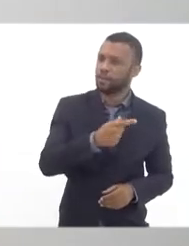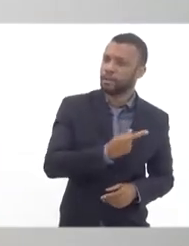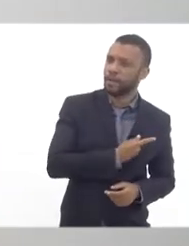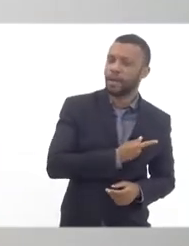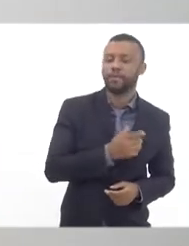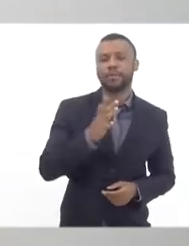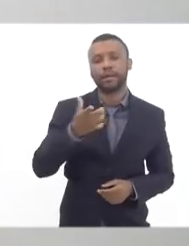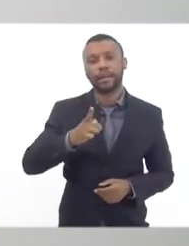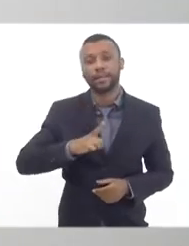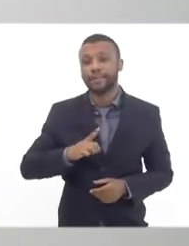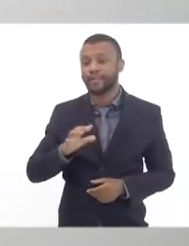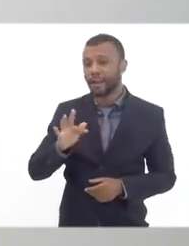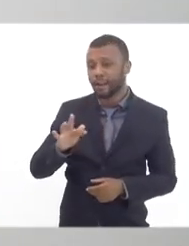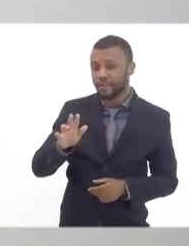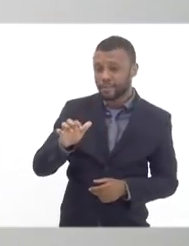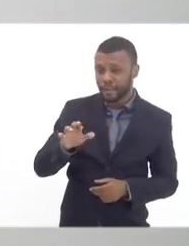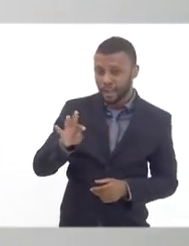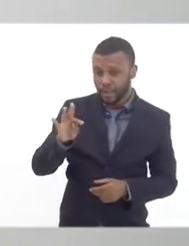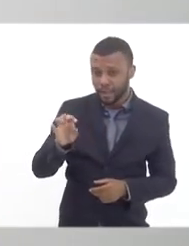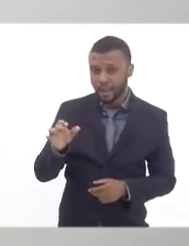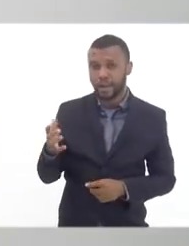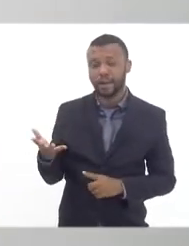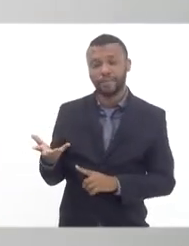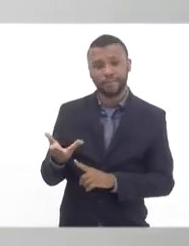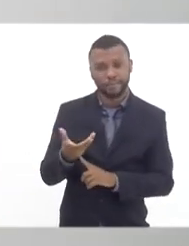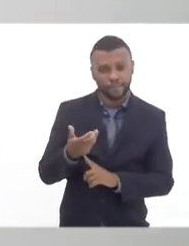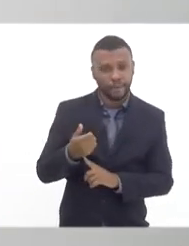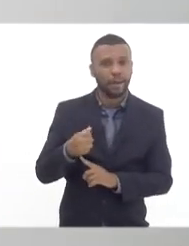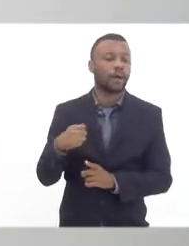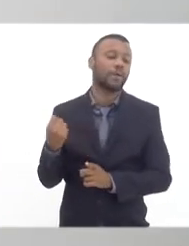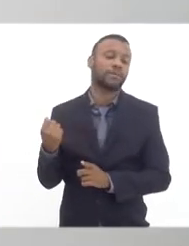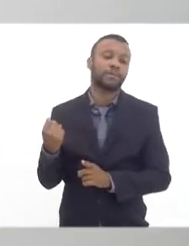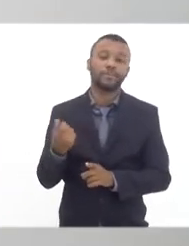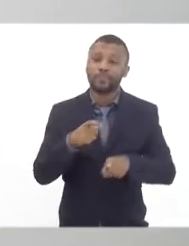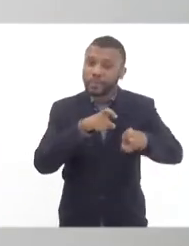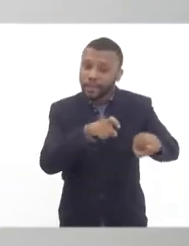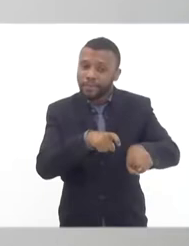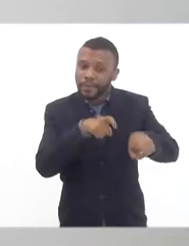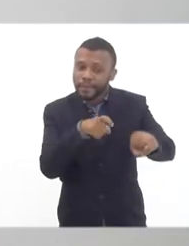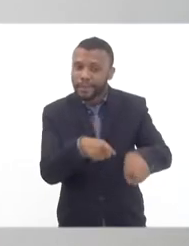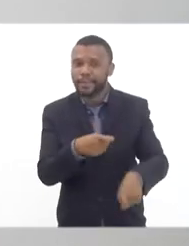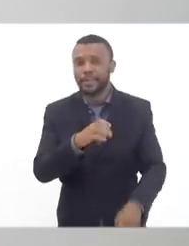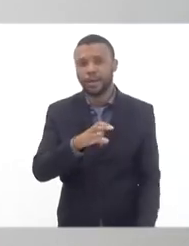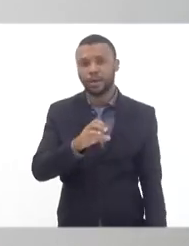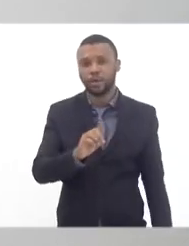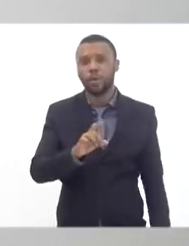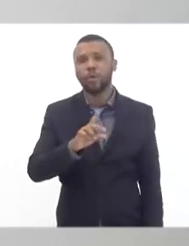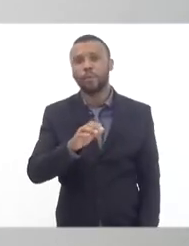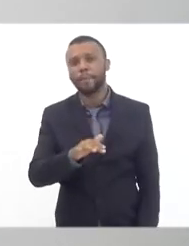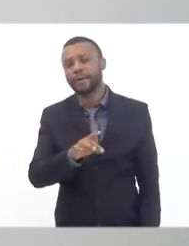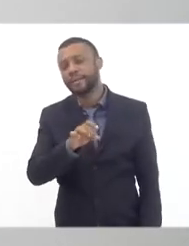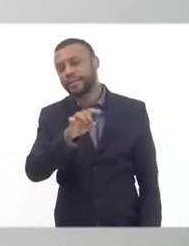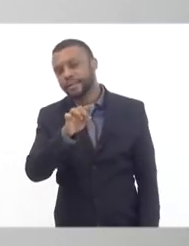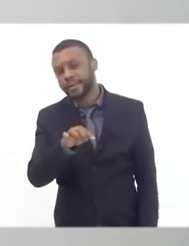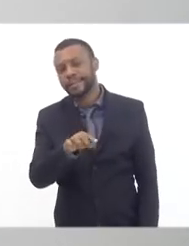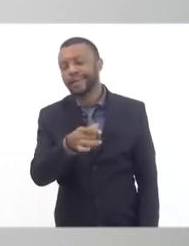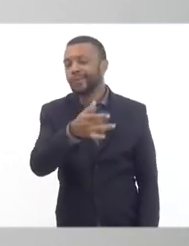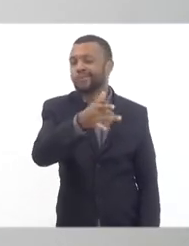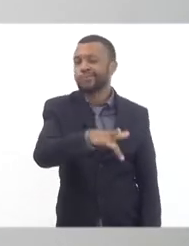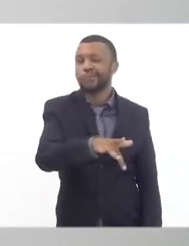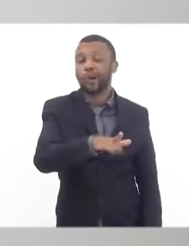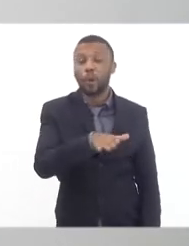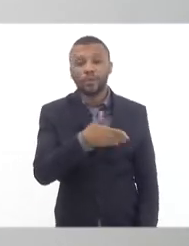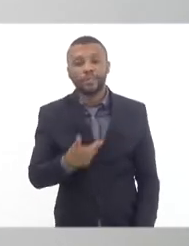Fundação de Artes, a Fazenda Colubandê está lá abandonada. O Estado não se move para dar conta da gestão, nem